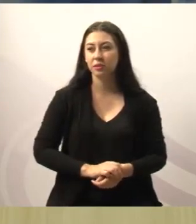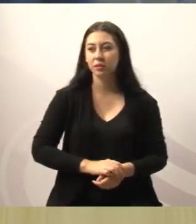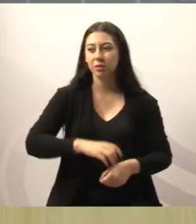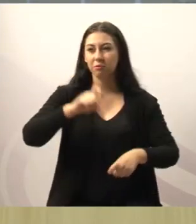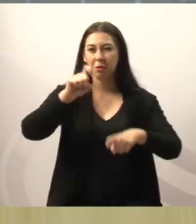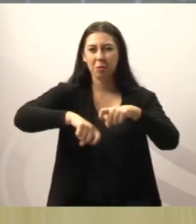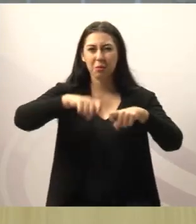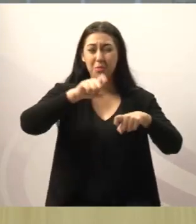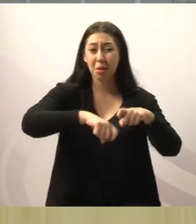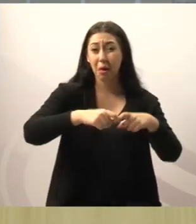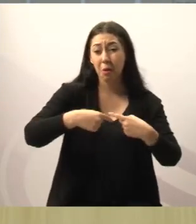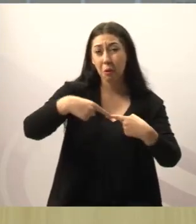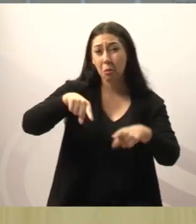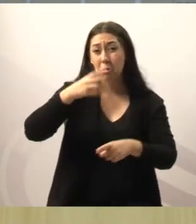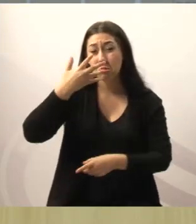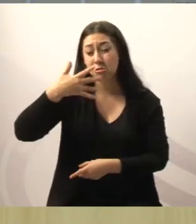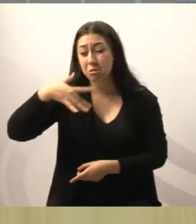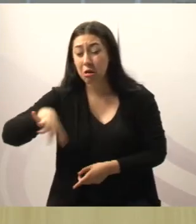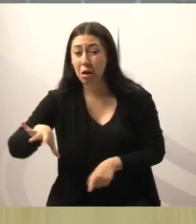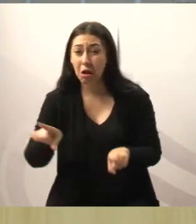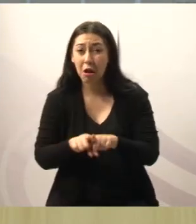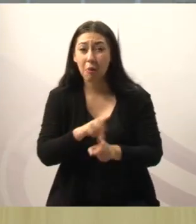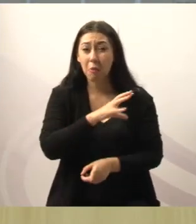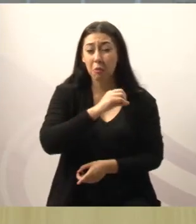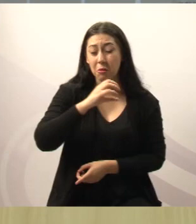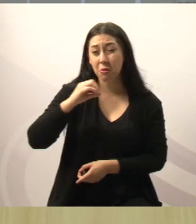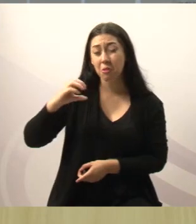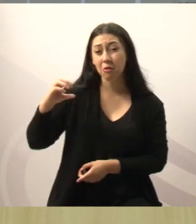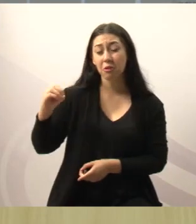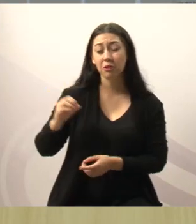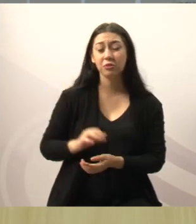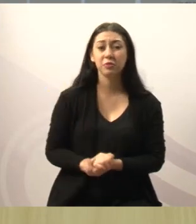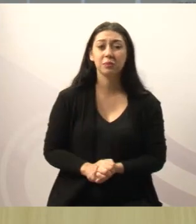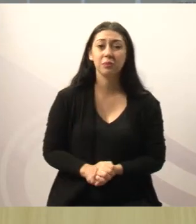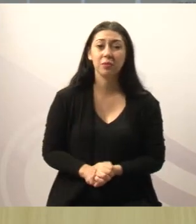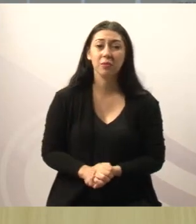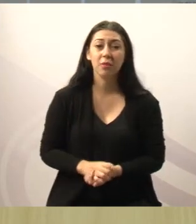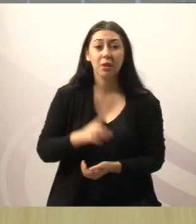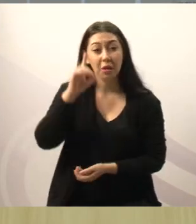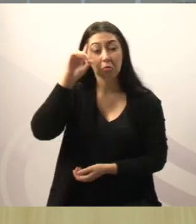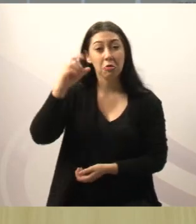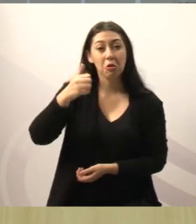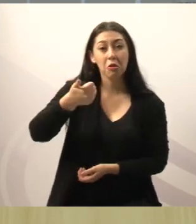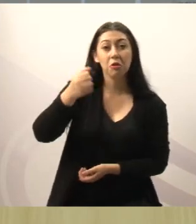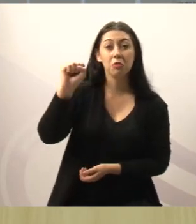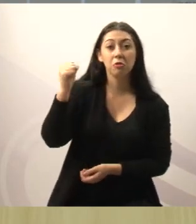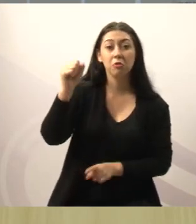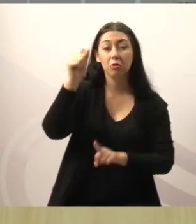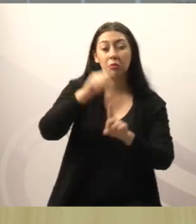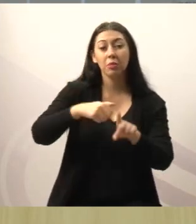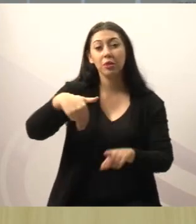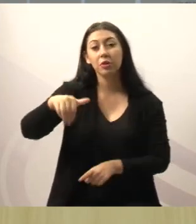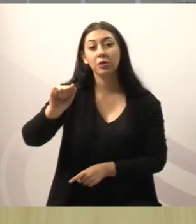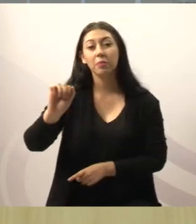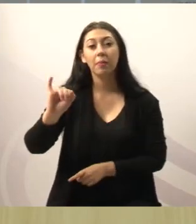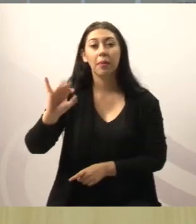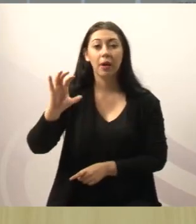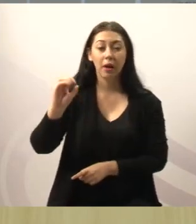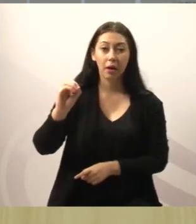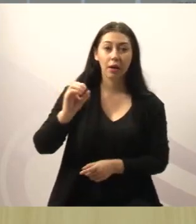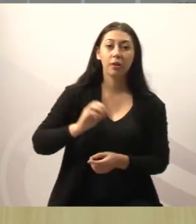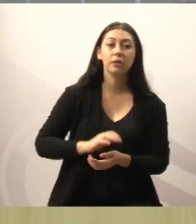e Adolescentes, 18 de maio. Autoria, vereador Valmir do Parque Meia